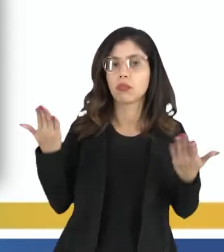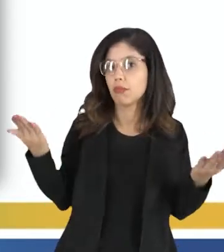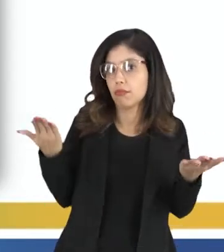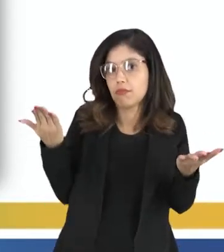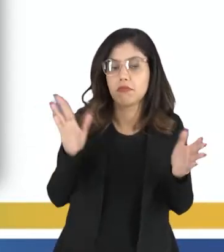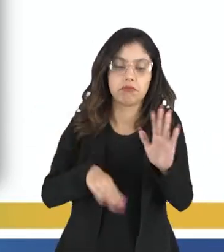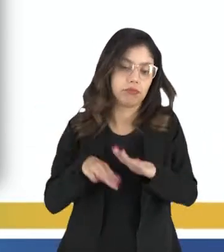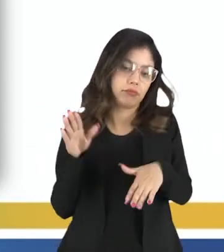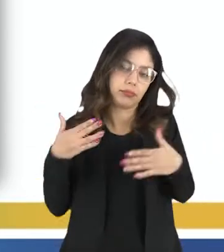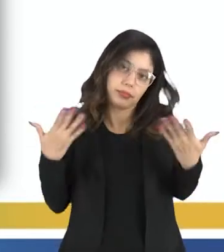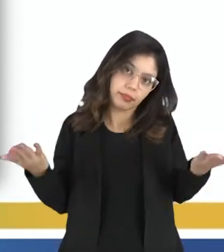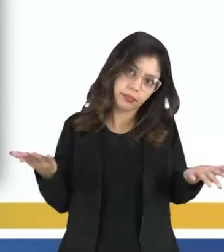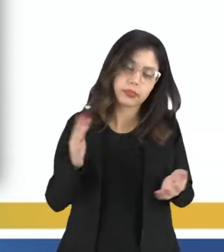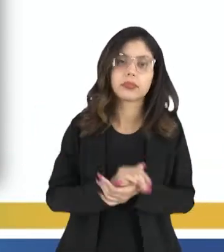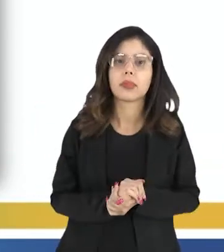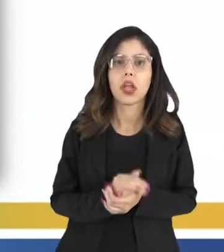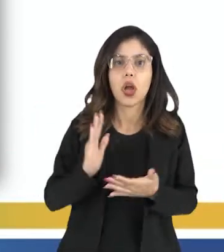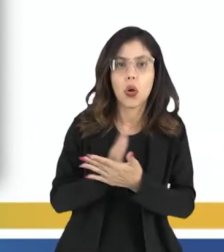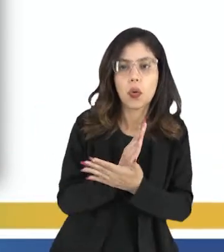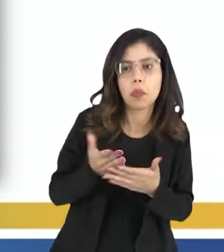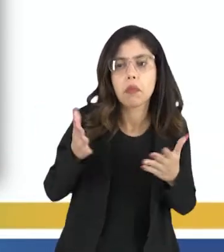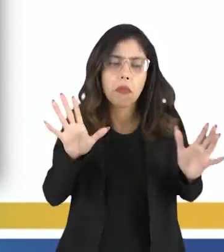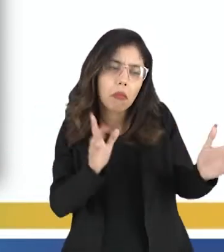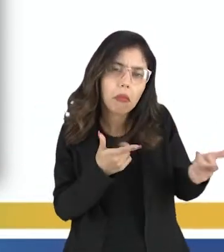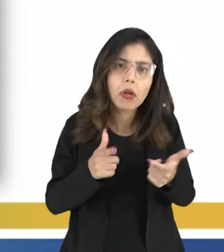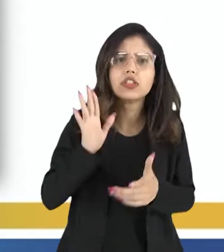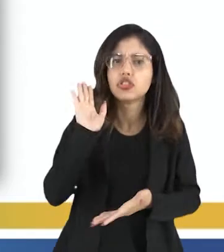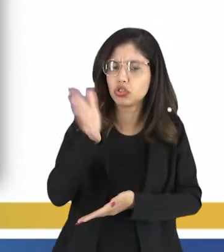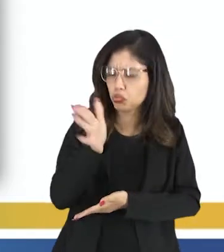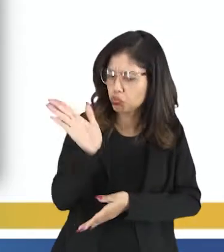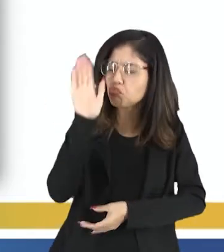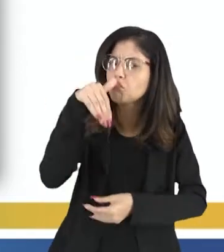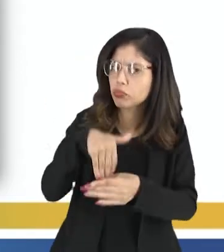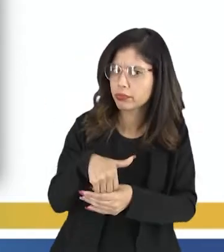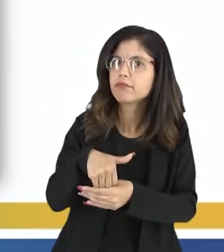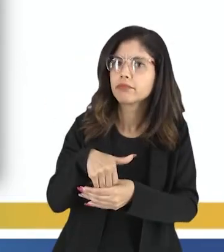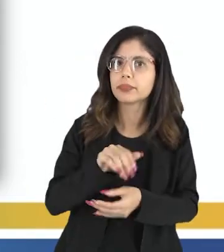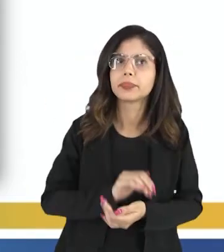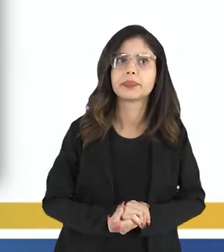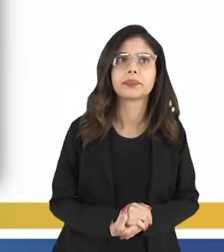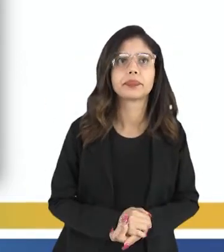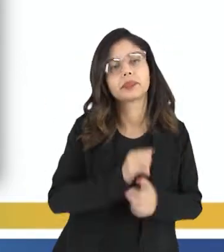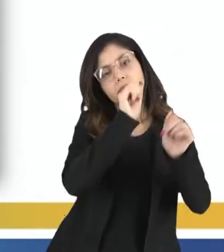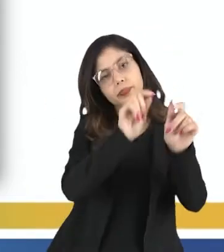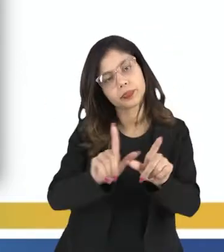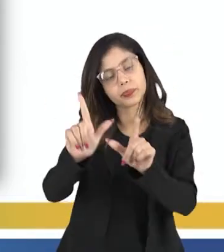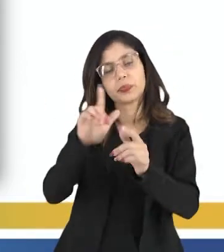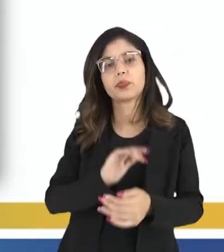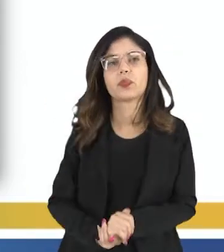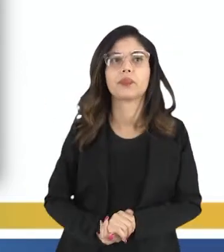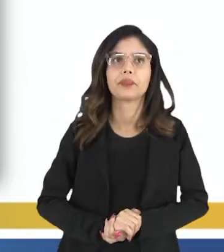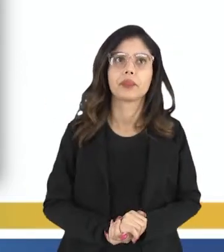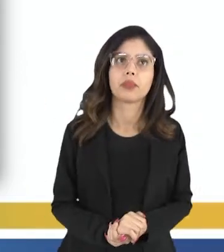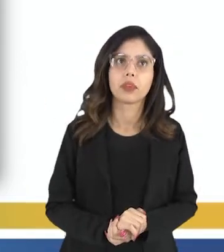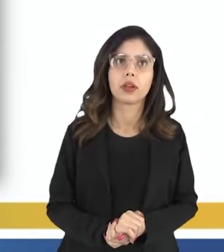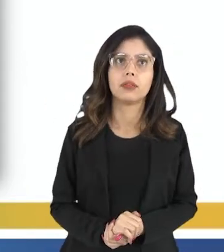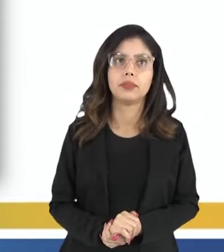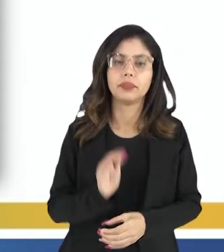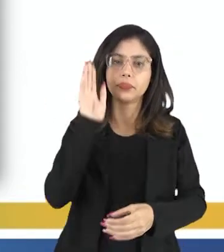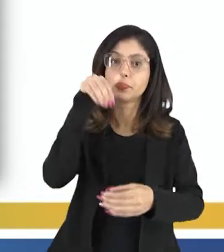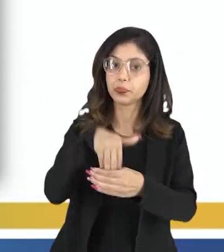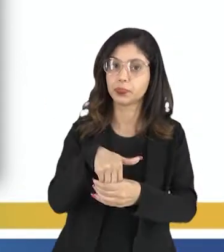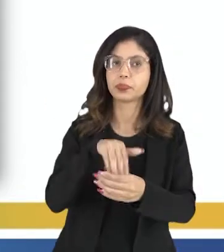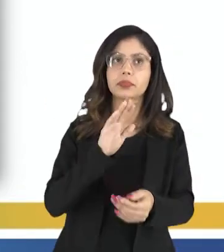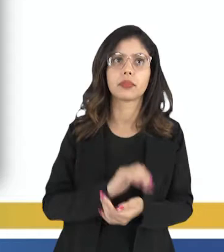momento, dependendo de algum tipo de situação, já votaram. Então vamos lá acompanhar a leitura?